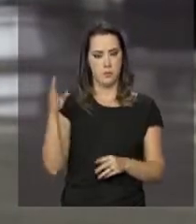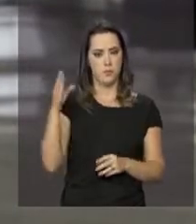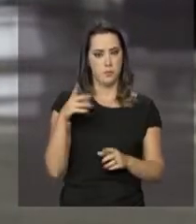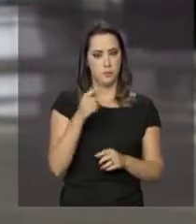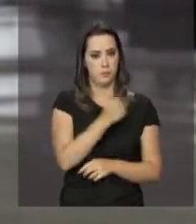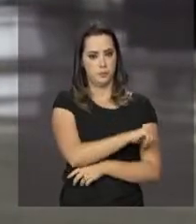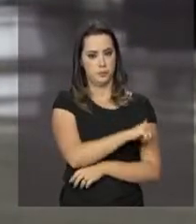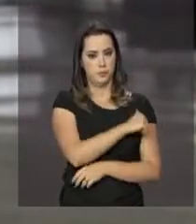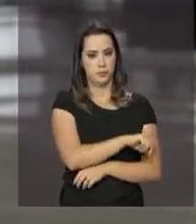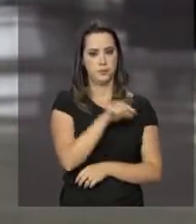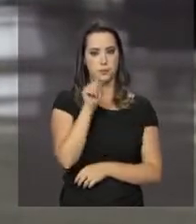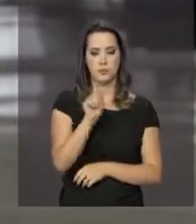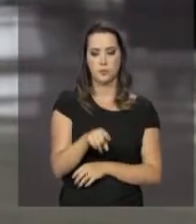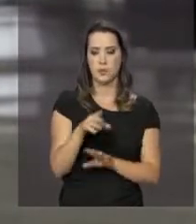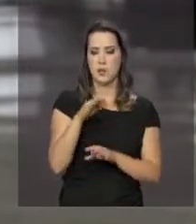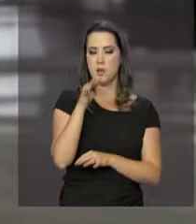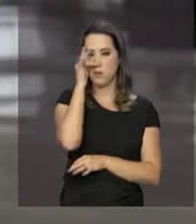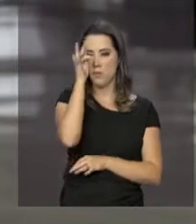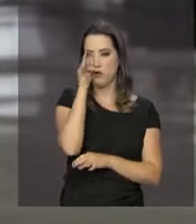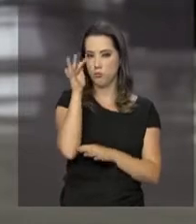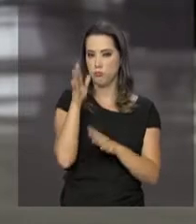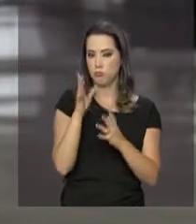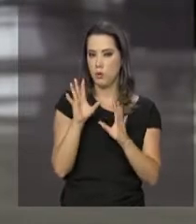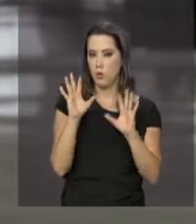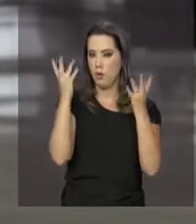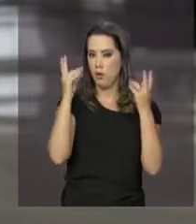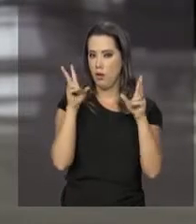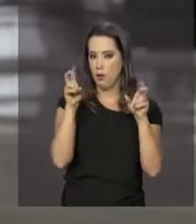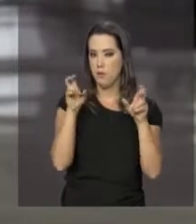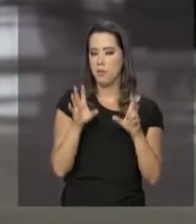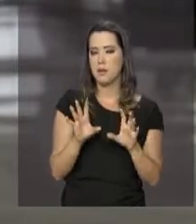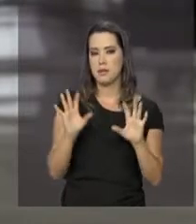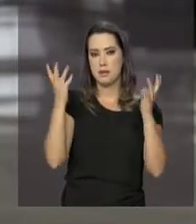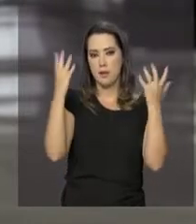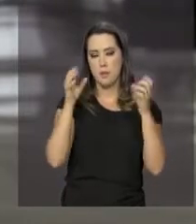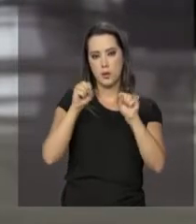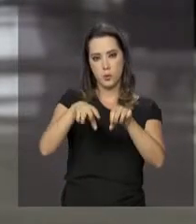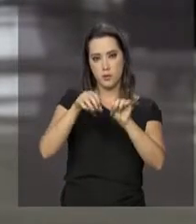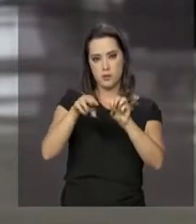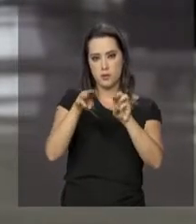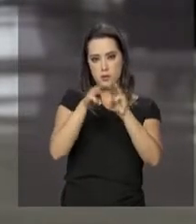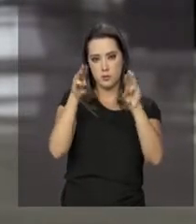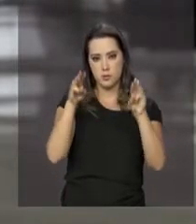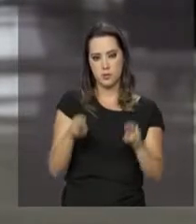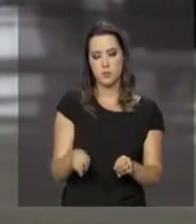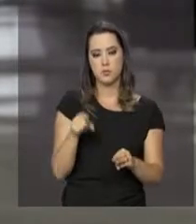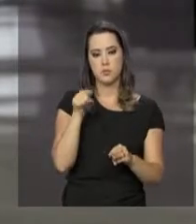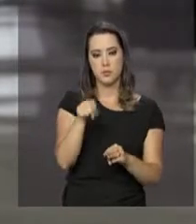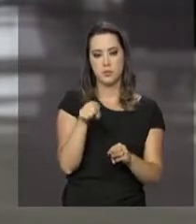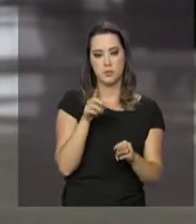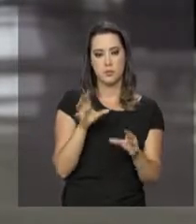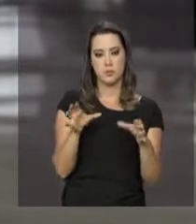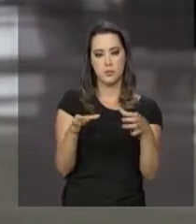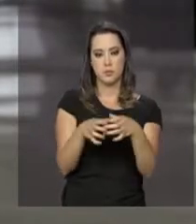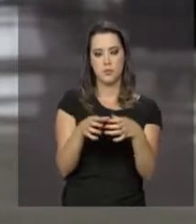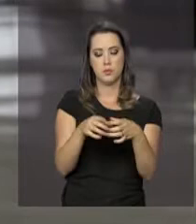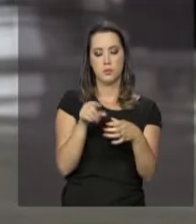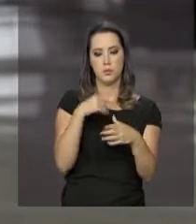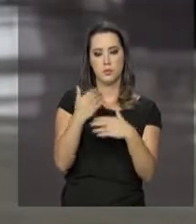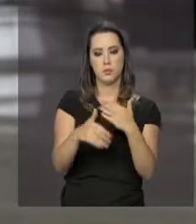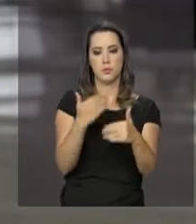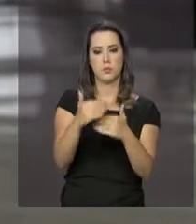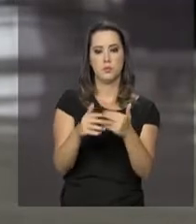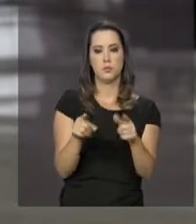o tema da primavera é celebrando a educação em museus então é um tema em que o campo assim engajou